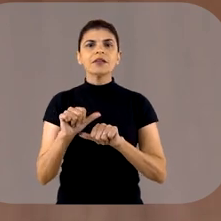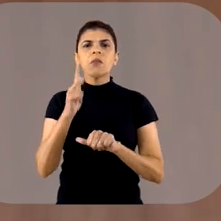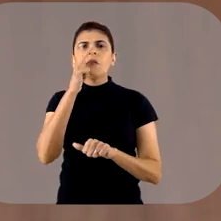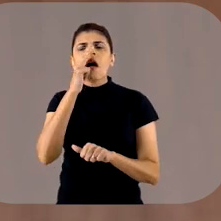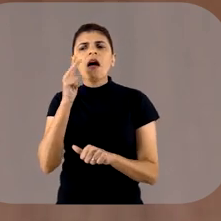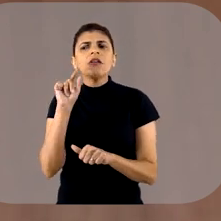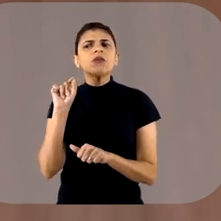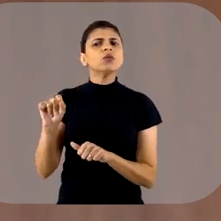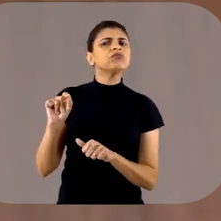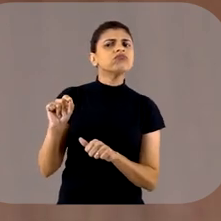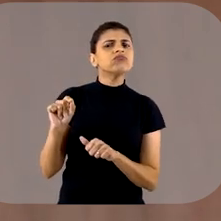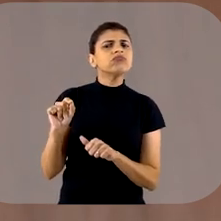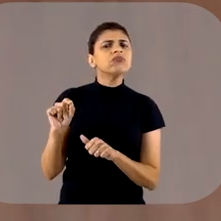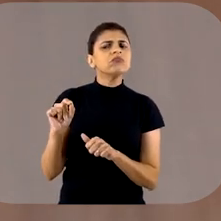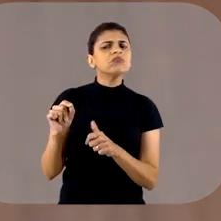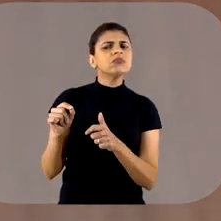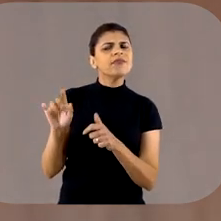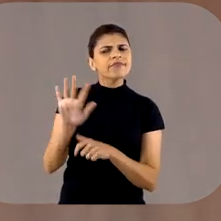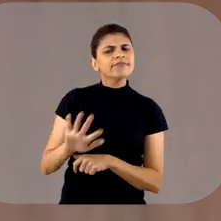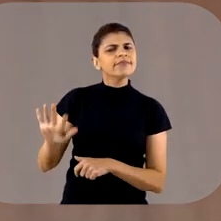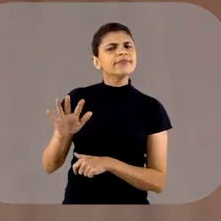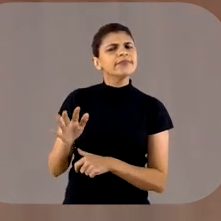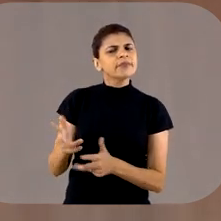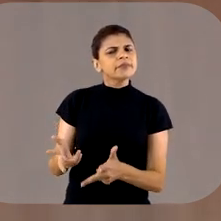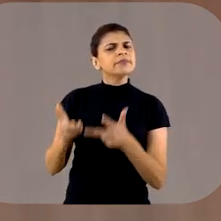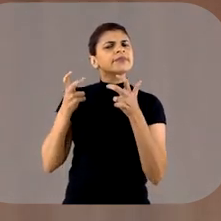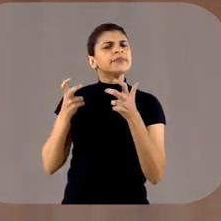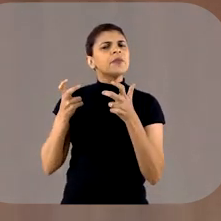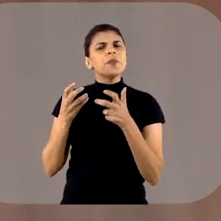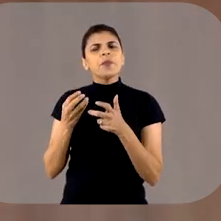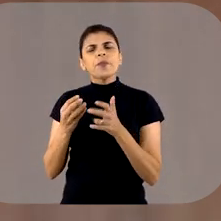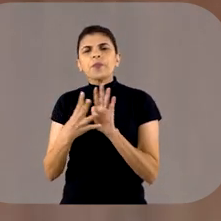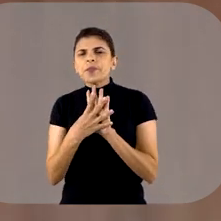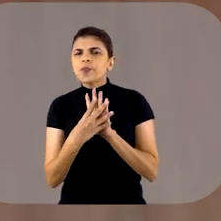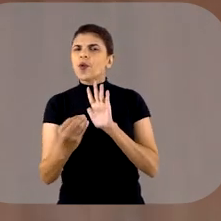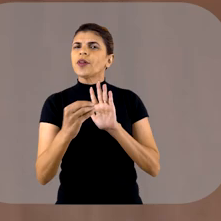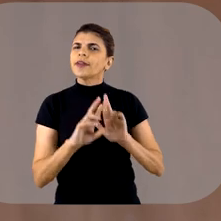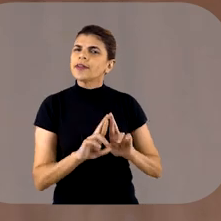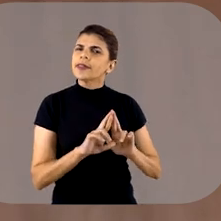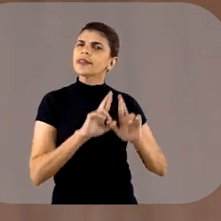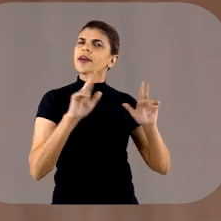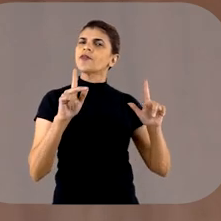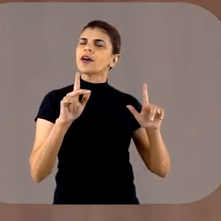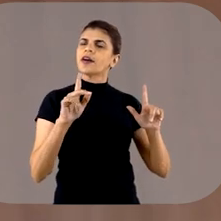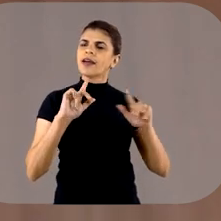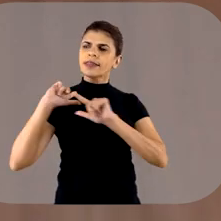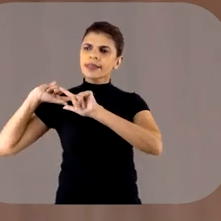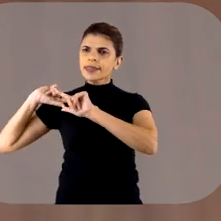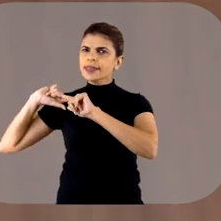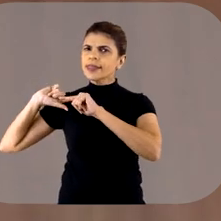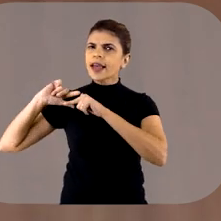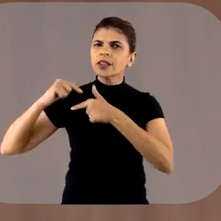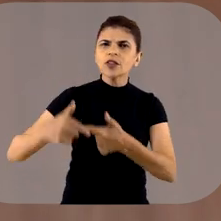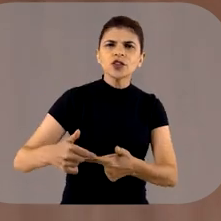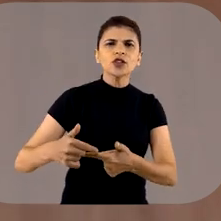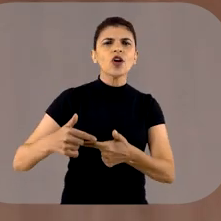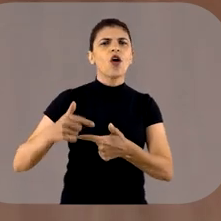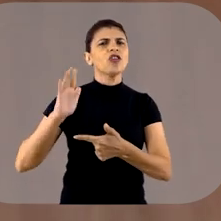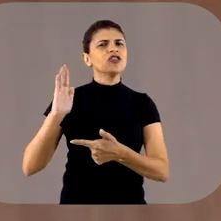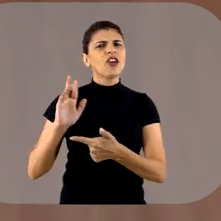ela acaba eh de certa maneira reconfigurando parcialmente as tradições né